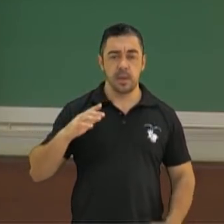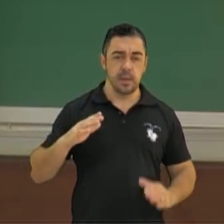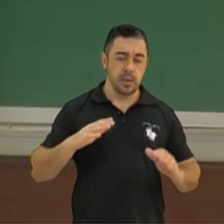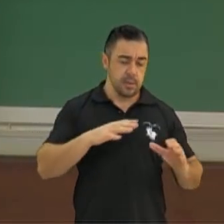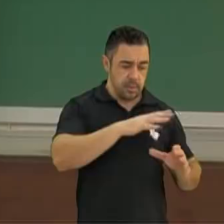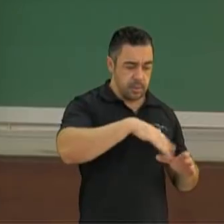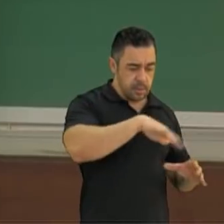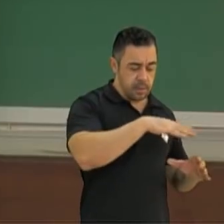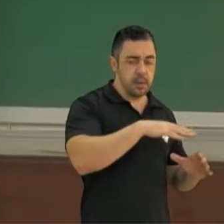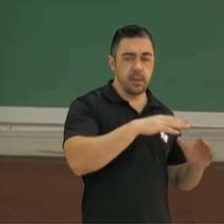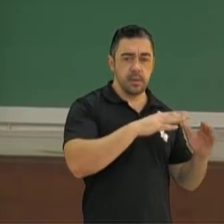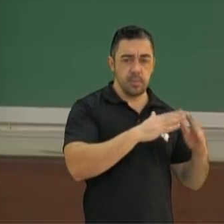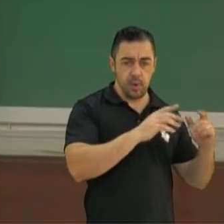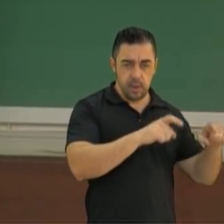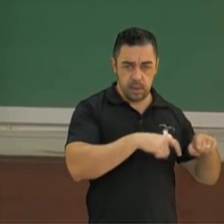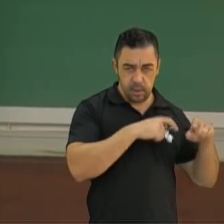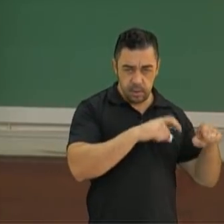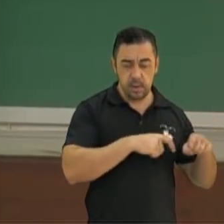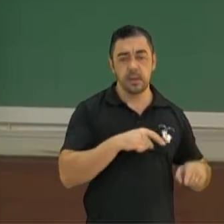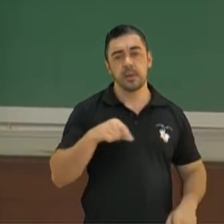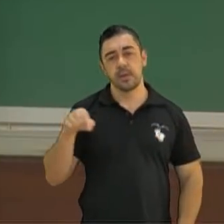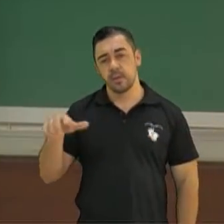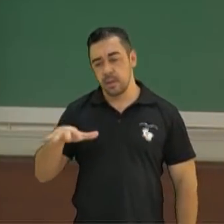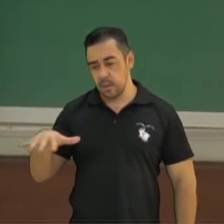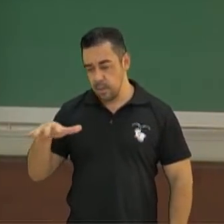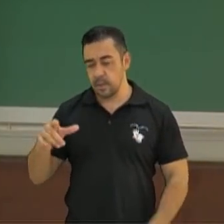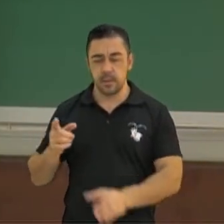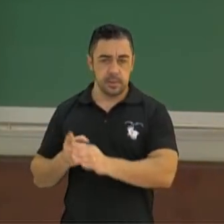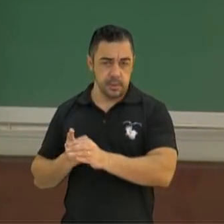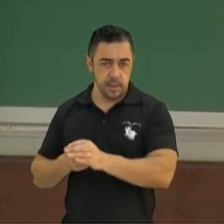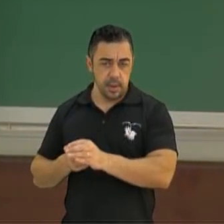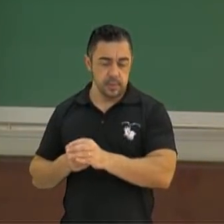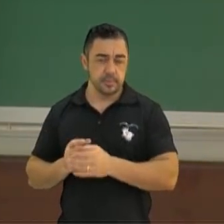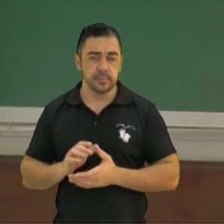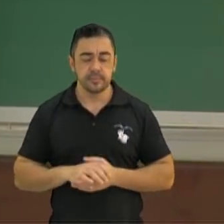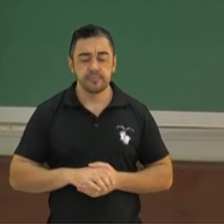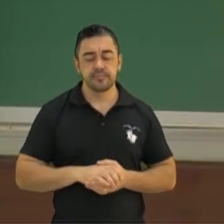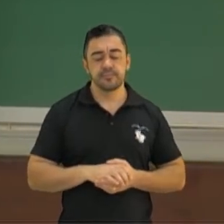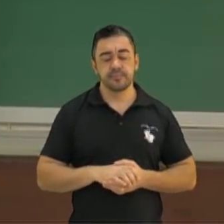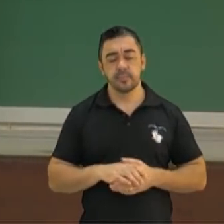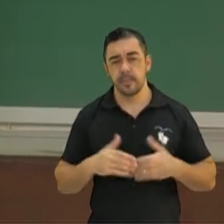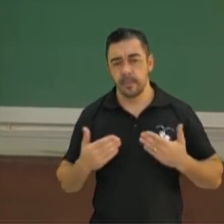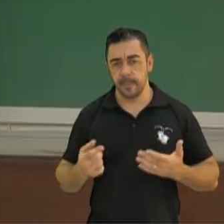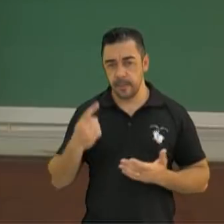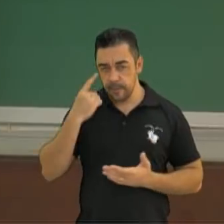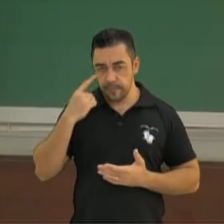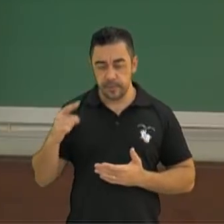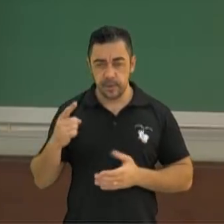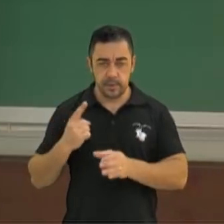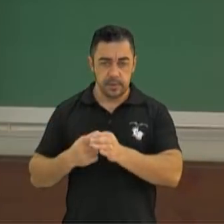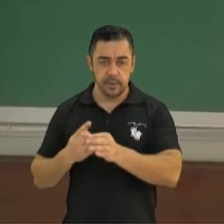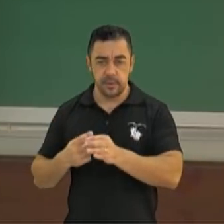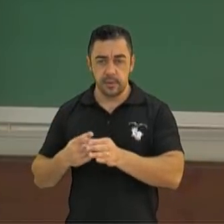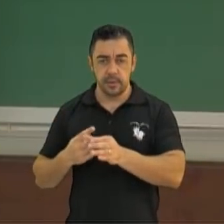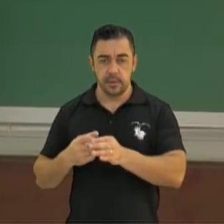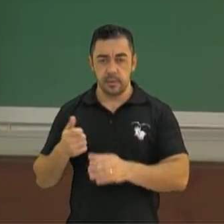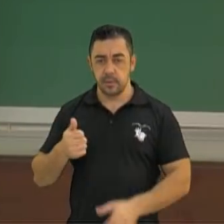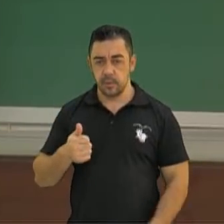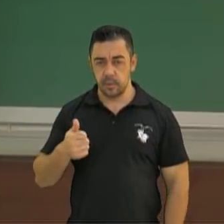da população dos habitantes da cidade. Então, veja, se a cidade tem